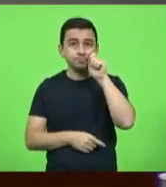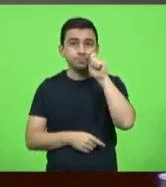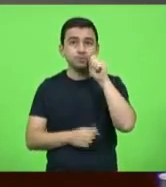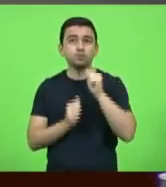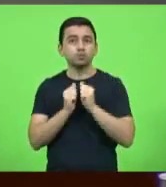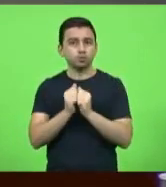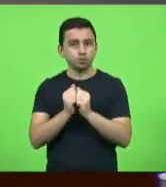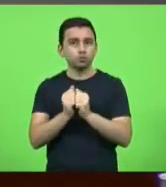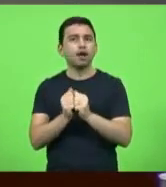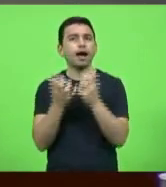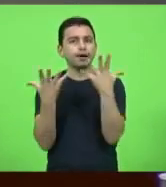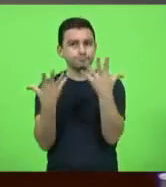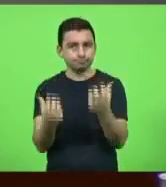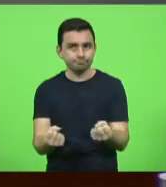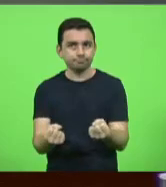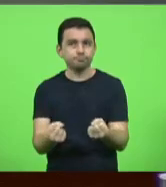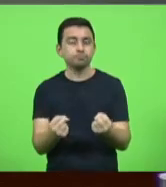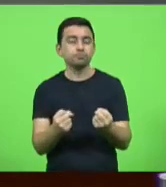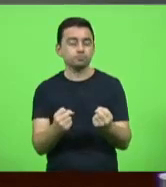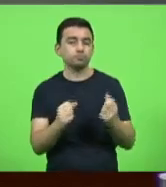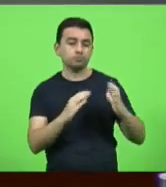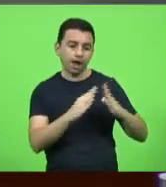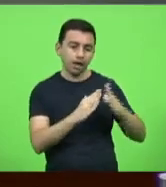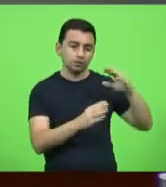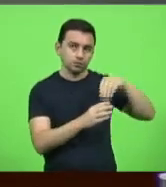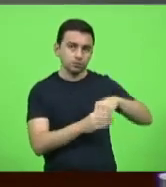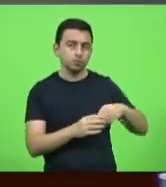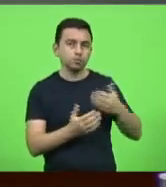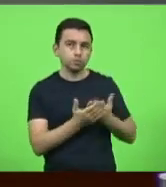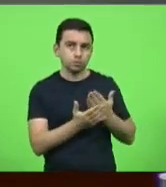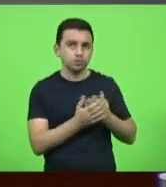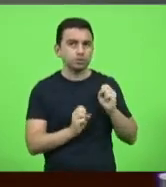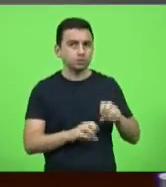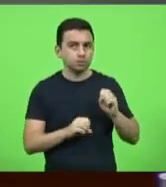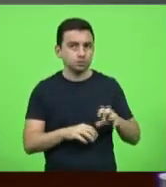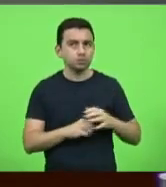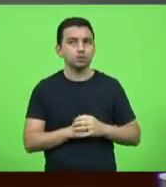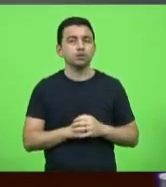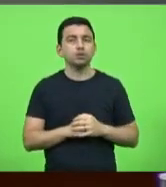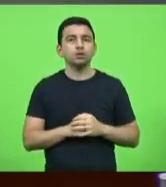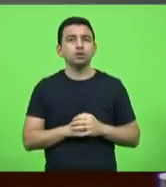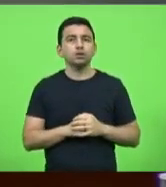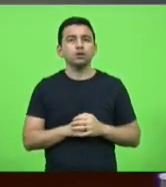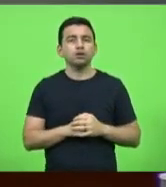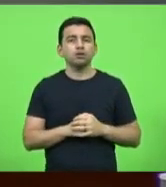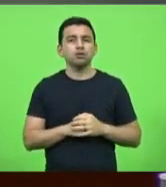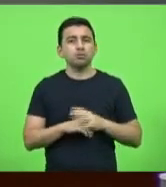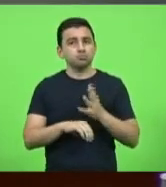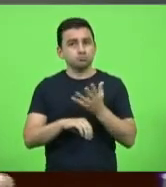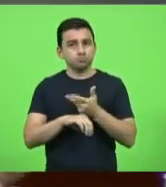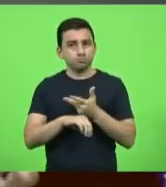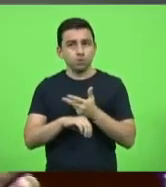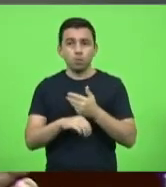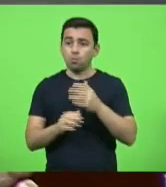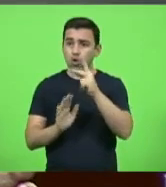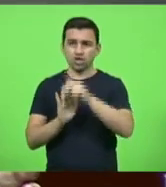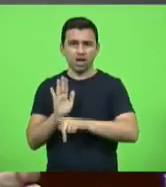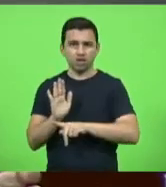é favorável ao homeschooling, as diligências. O projeto não ficou